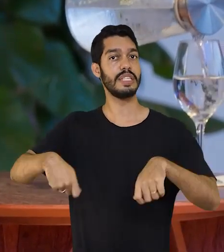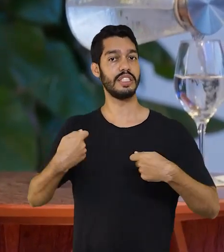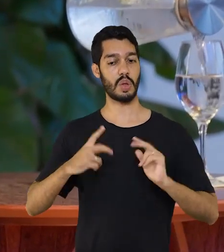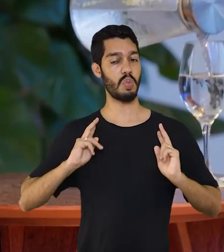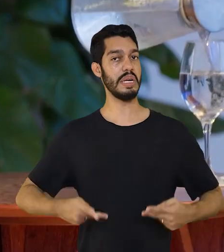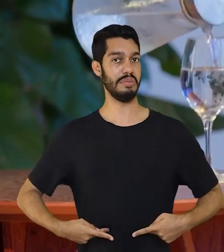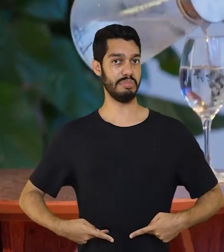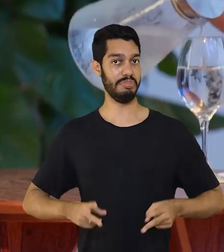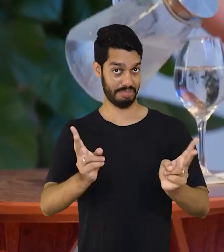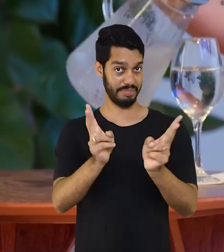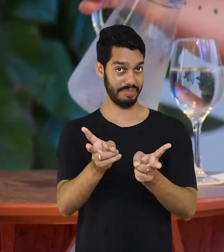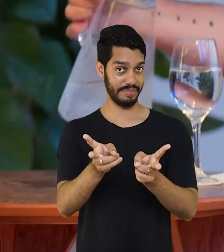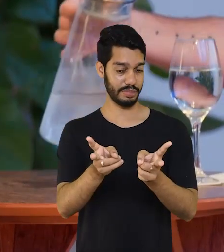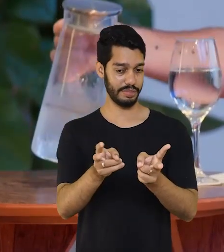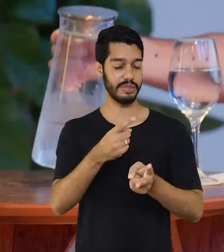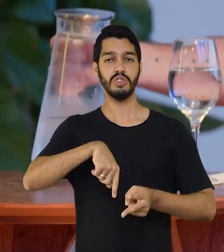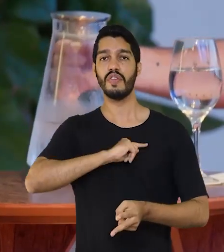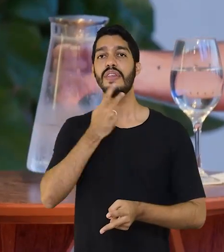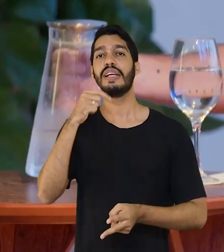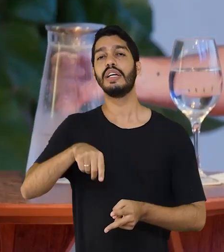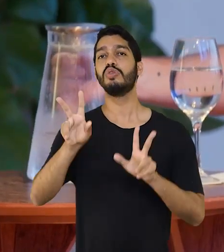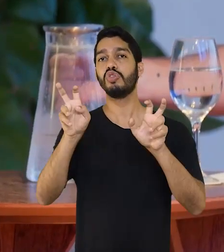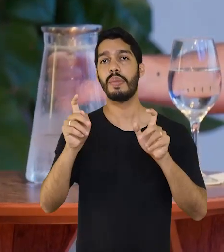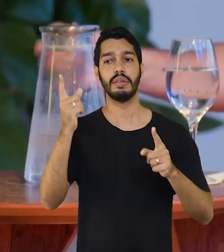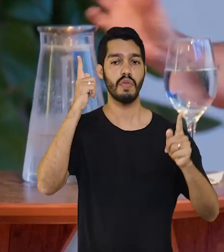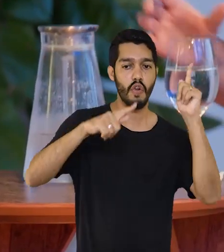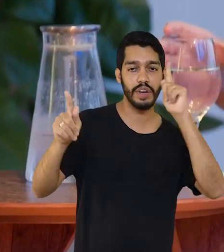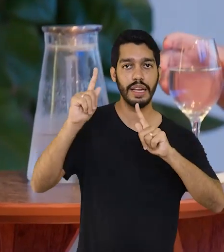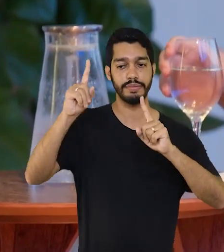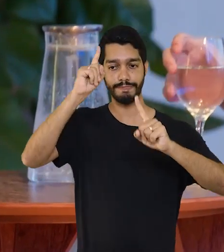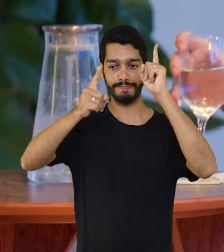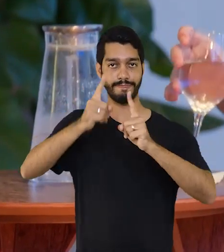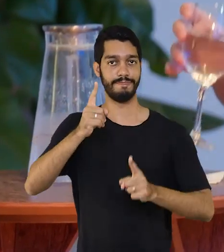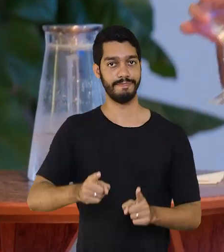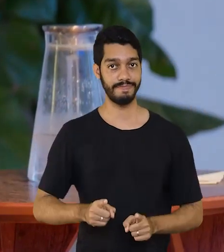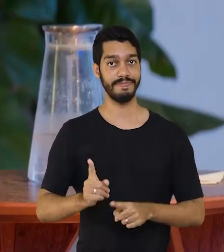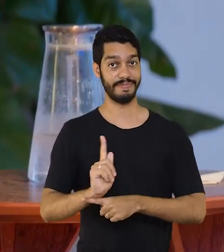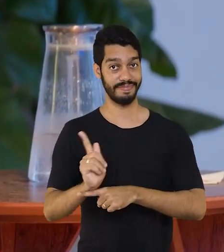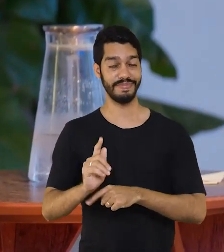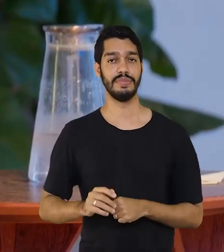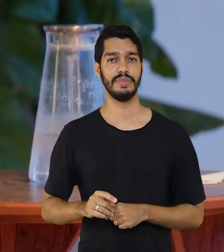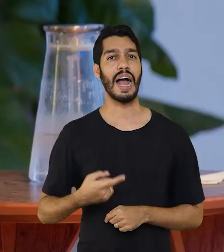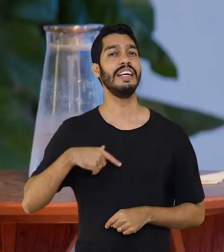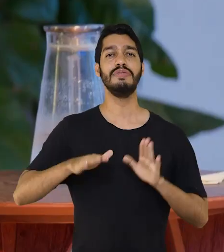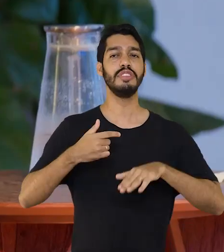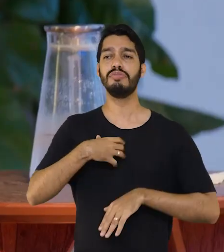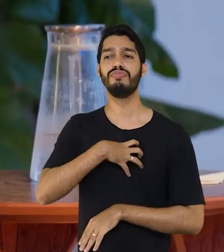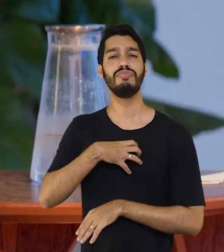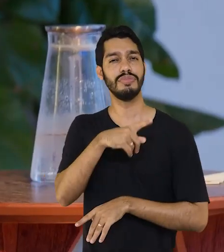decisão. Você fala muito que ela deve sempre ser humana. Né? E aí a gente está falando aqui sobre